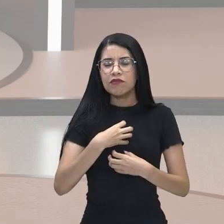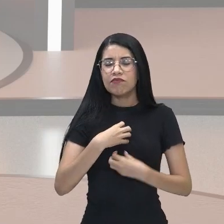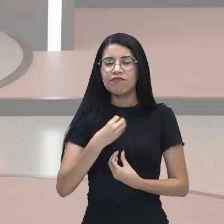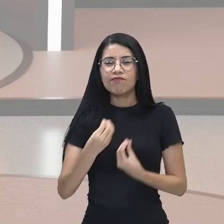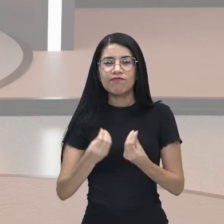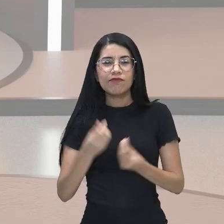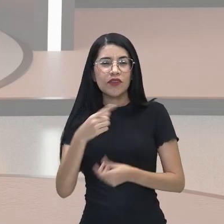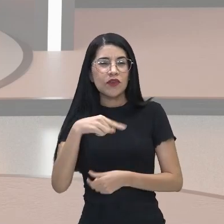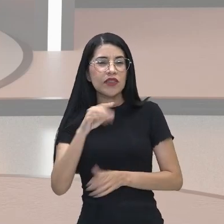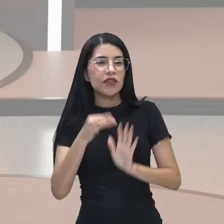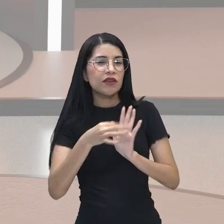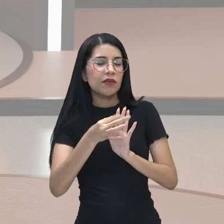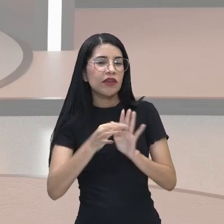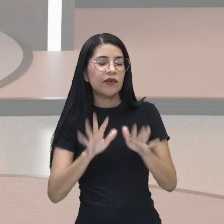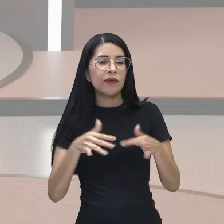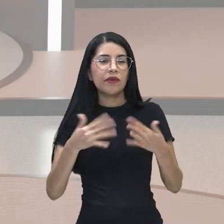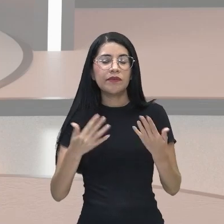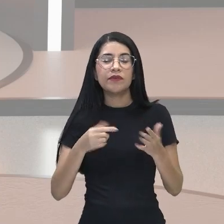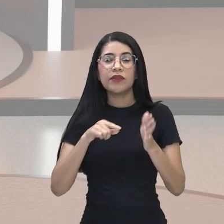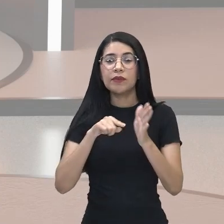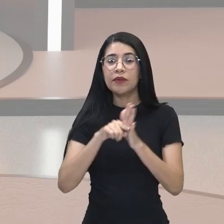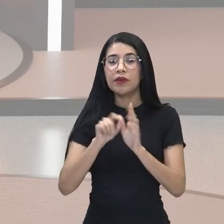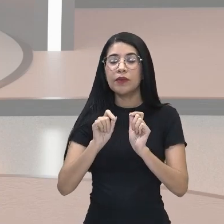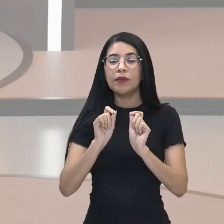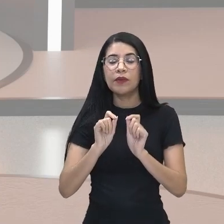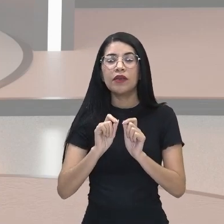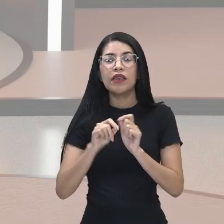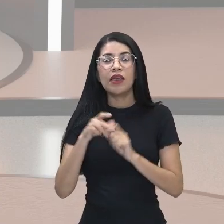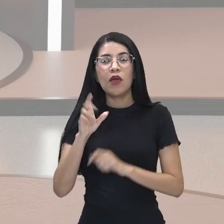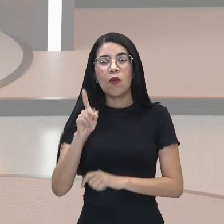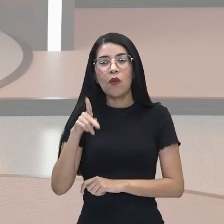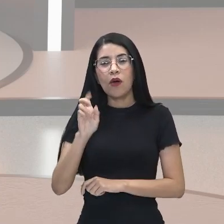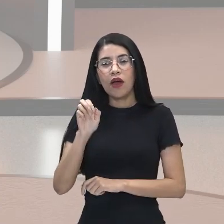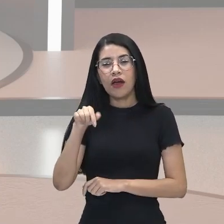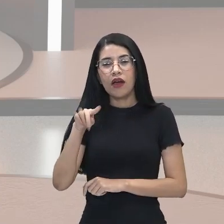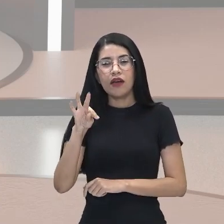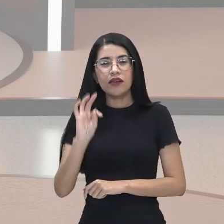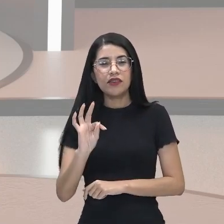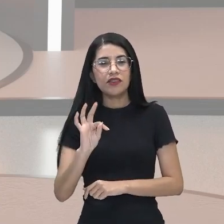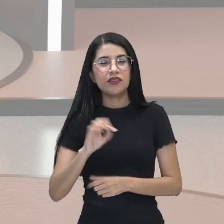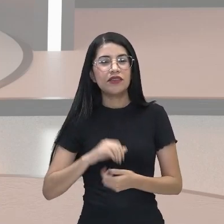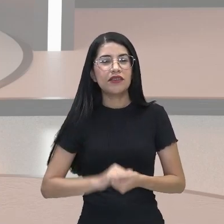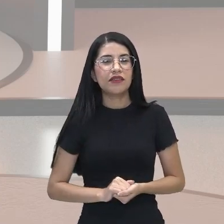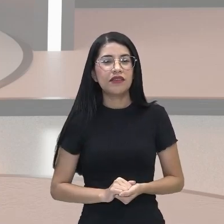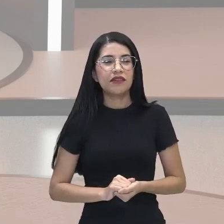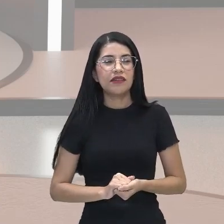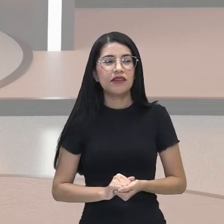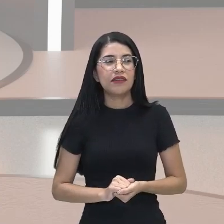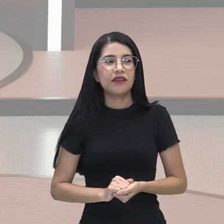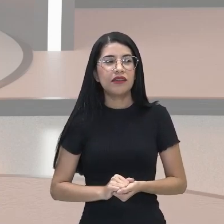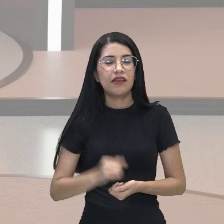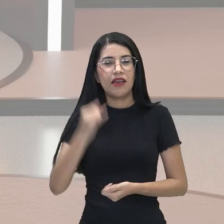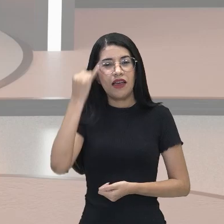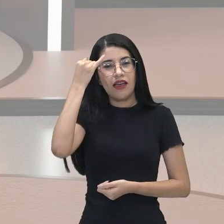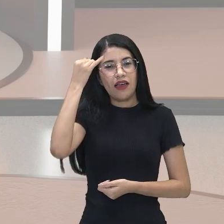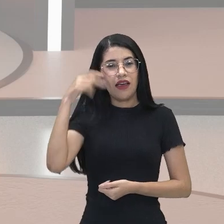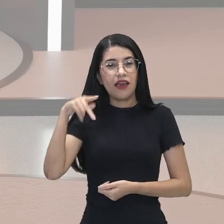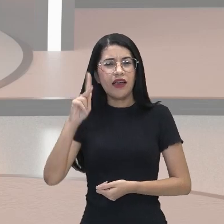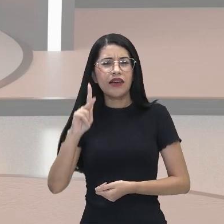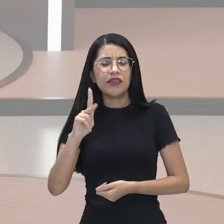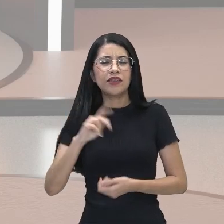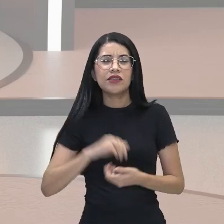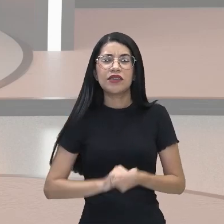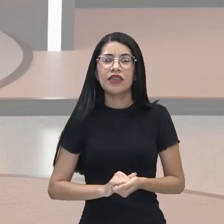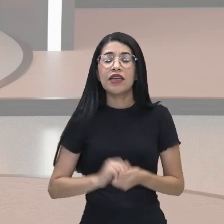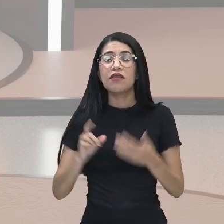aí? Aí eu pergunto, o que Kant tem a ver com toda essa discussão? Professor, quem é Kant? Immanuel Kant.